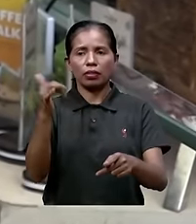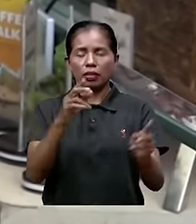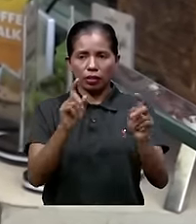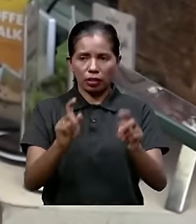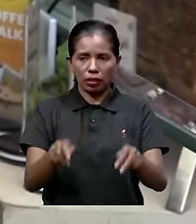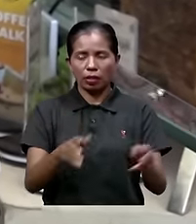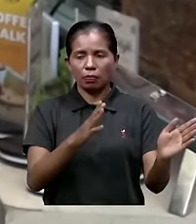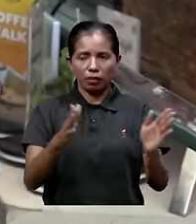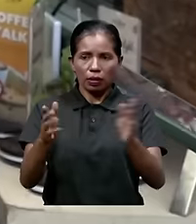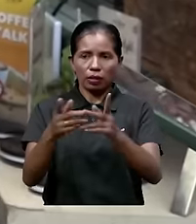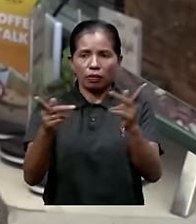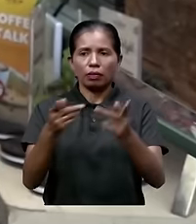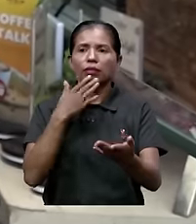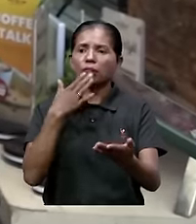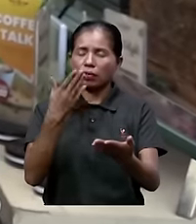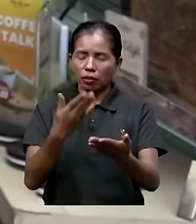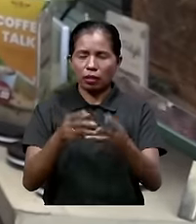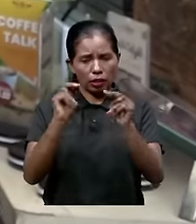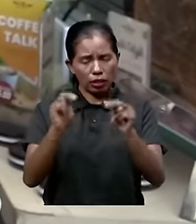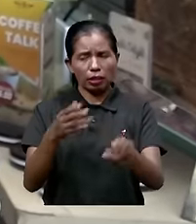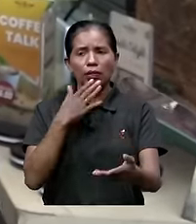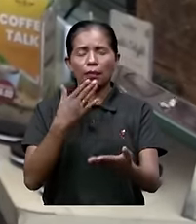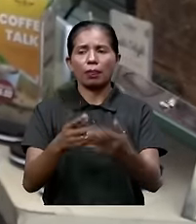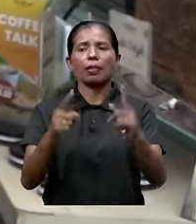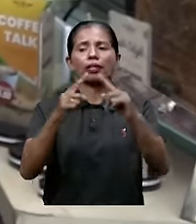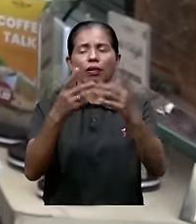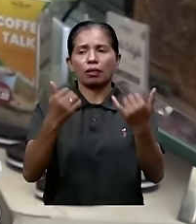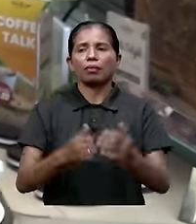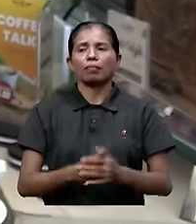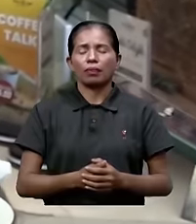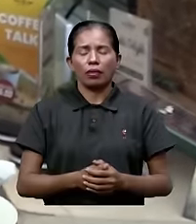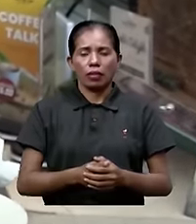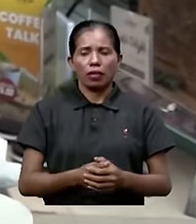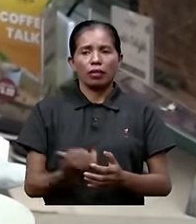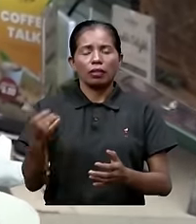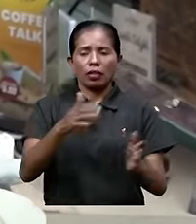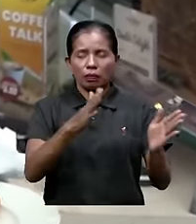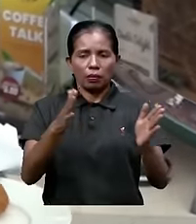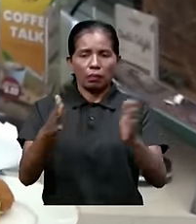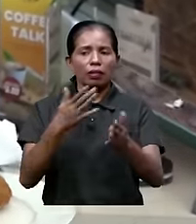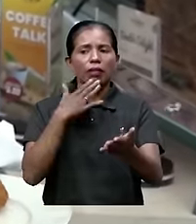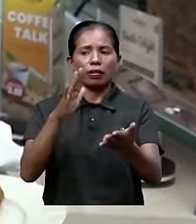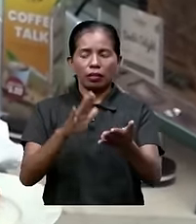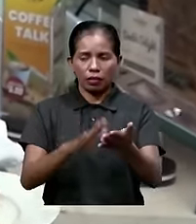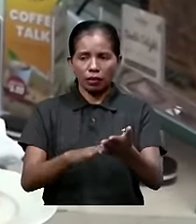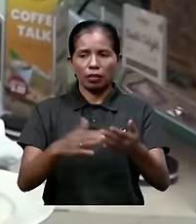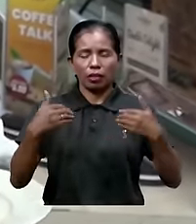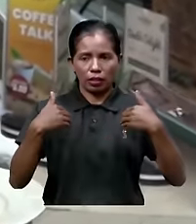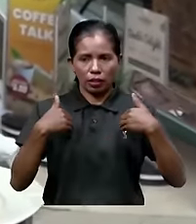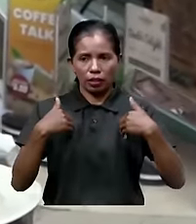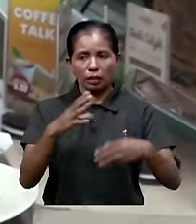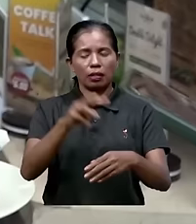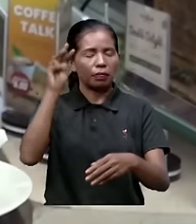as condições nem bem que tem que dia. Agora na realidade condições nem bem que a prepara lá dia e acontece do